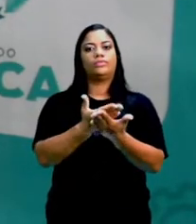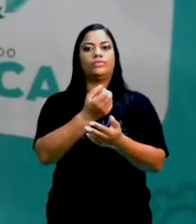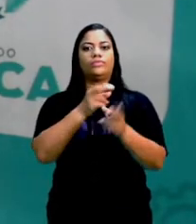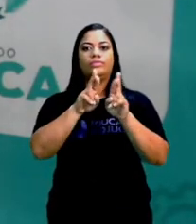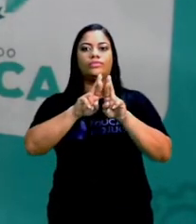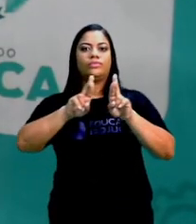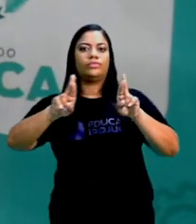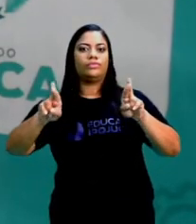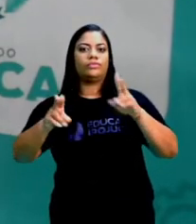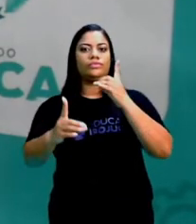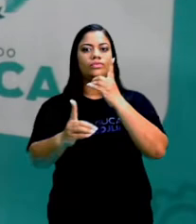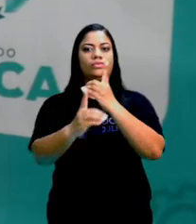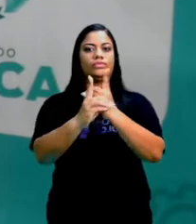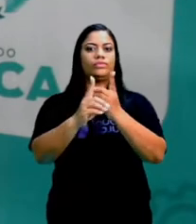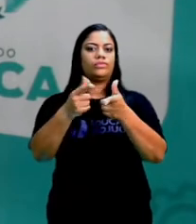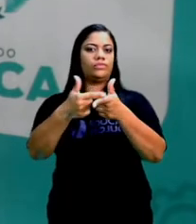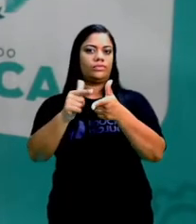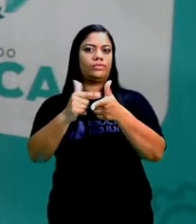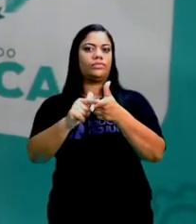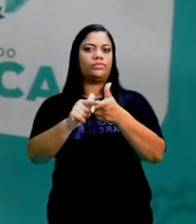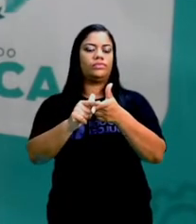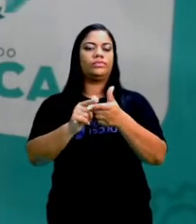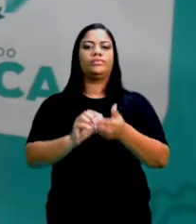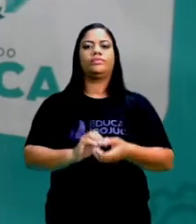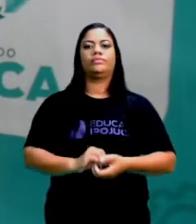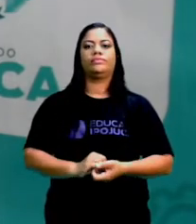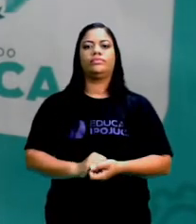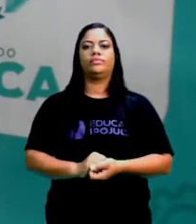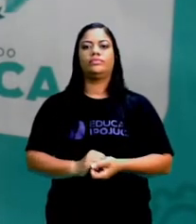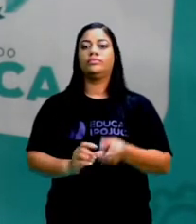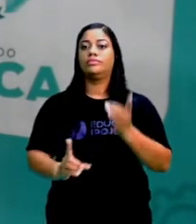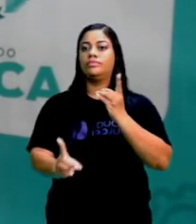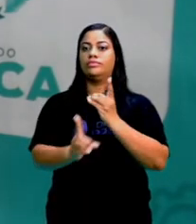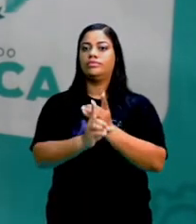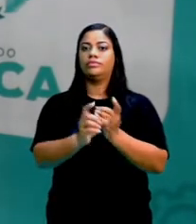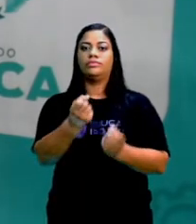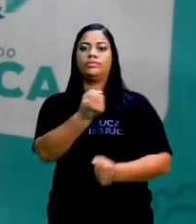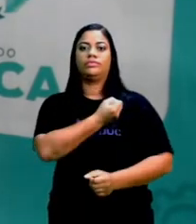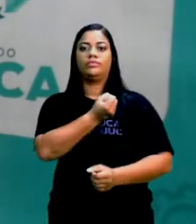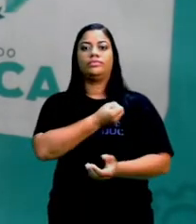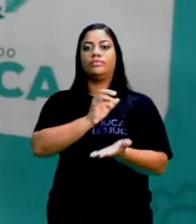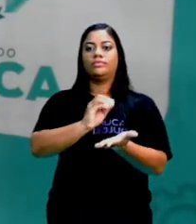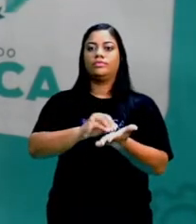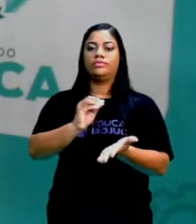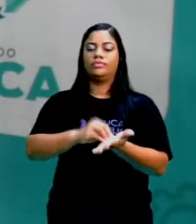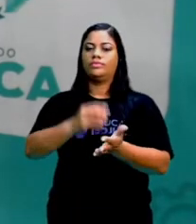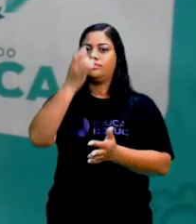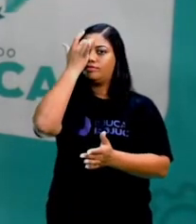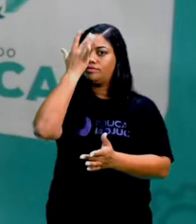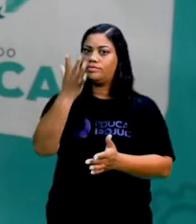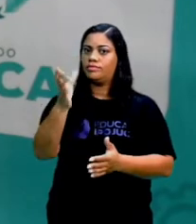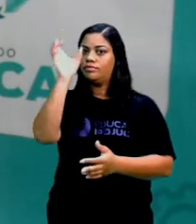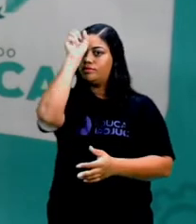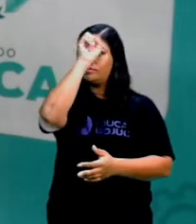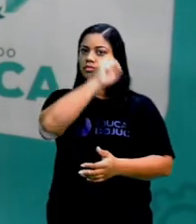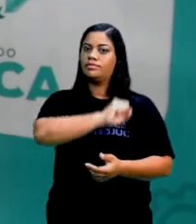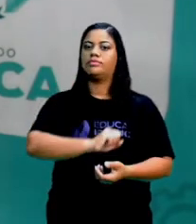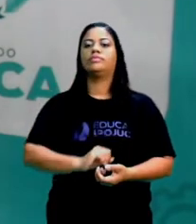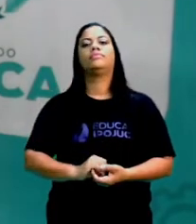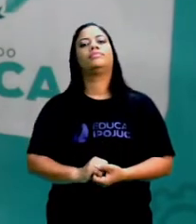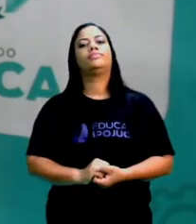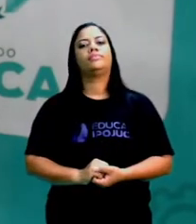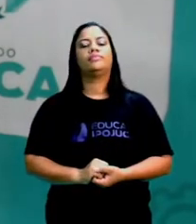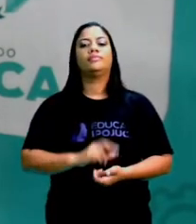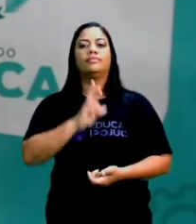gente encontra probleminhas que tem essa situação. E a gente, no instante, aprende, não é isso?